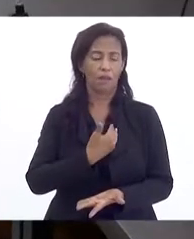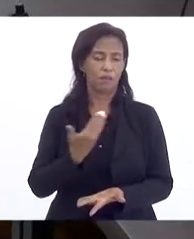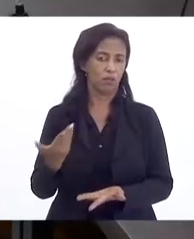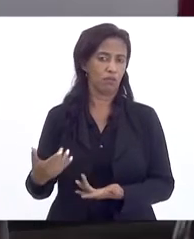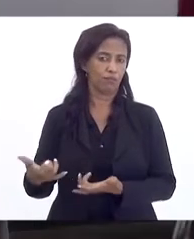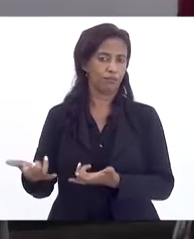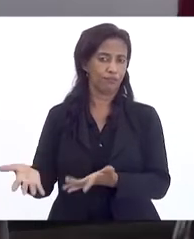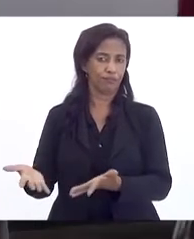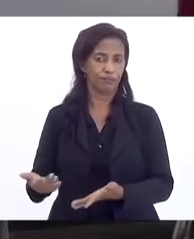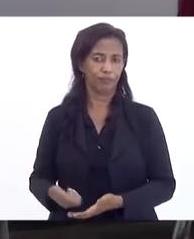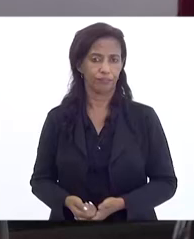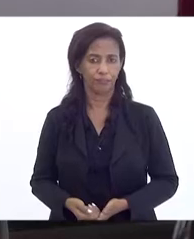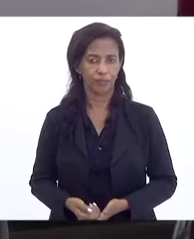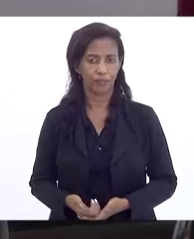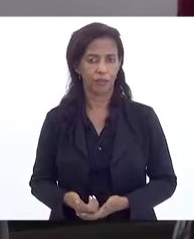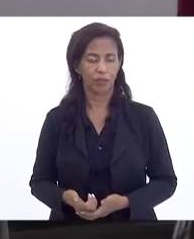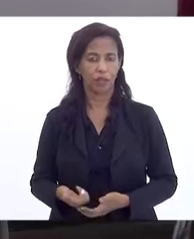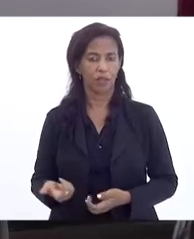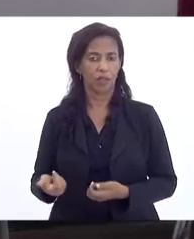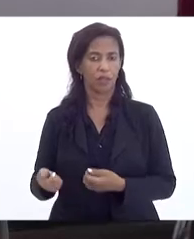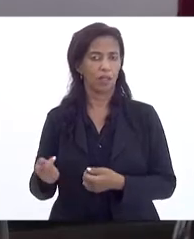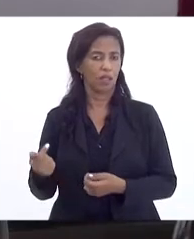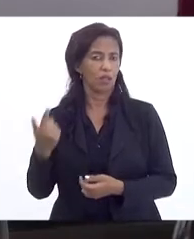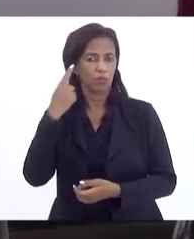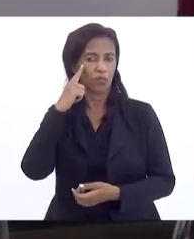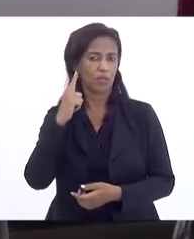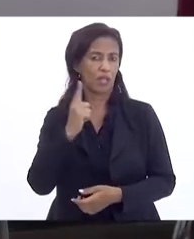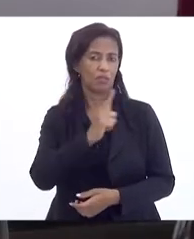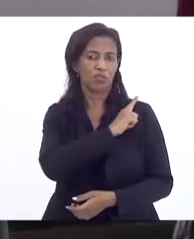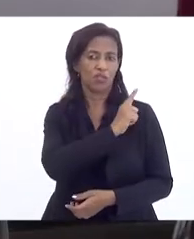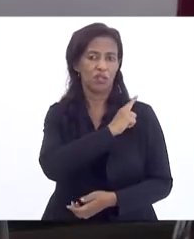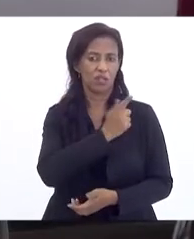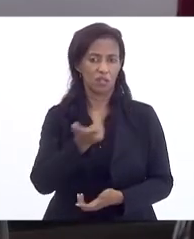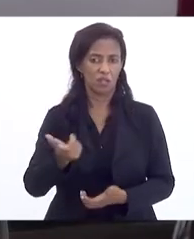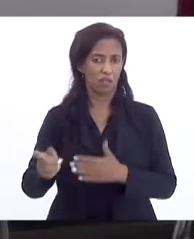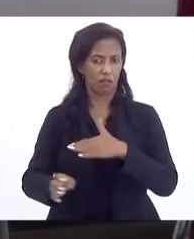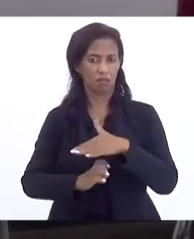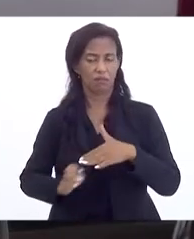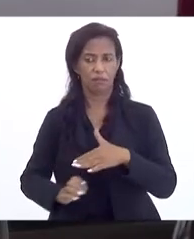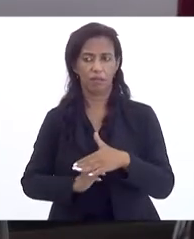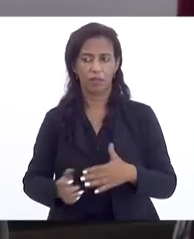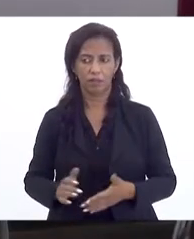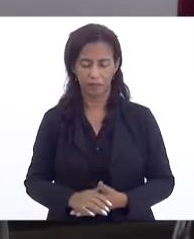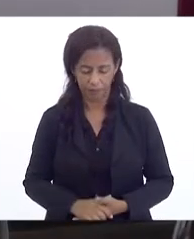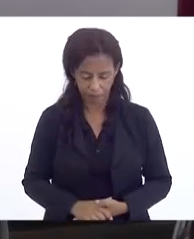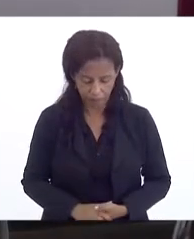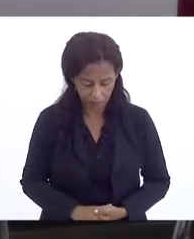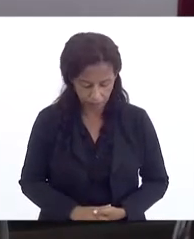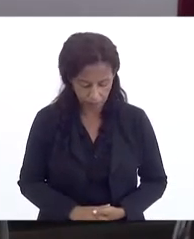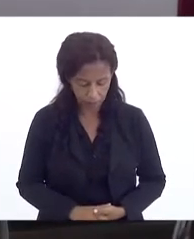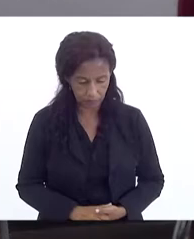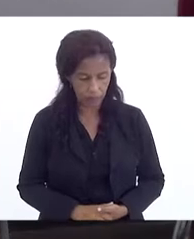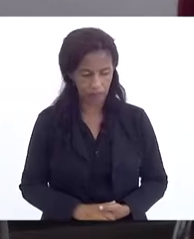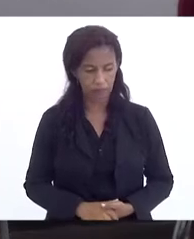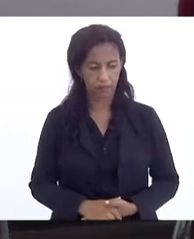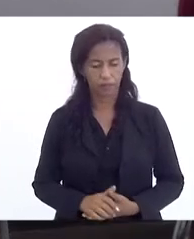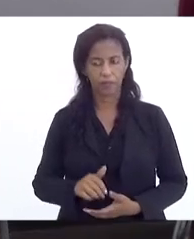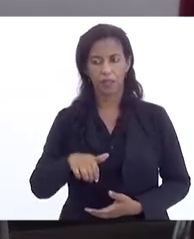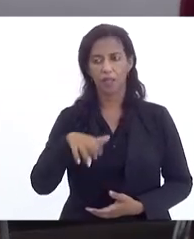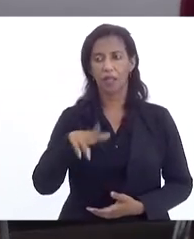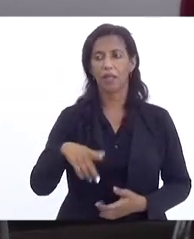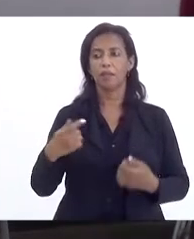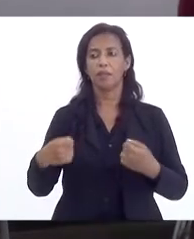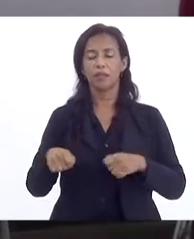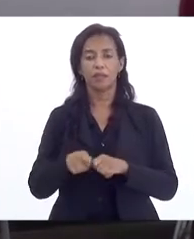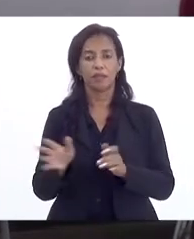amigos incapazes de gerenciar a agência. Até okay. Porque quem tem que fazer